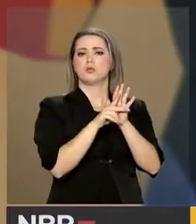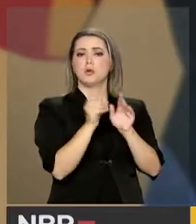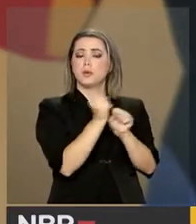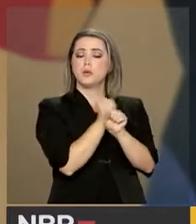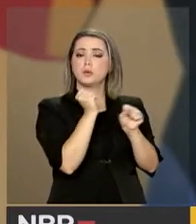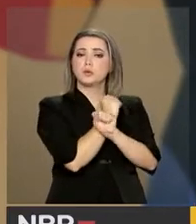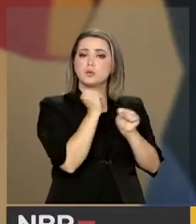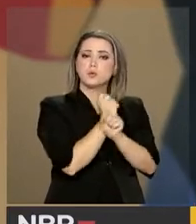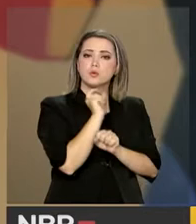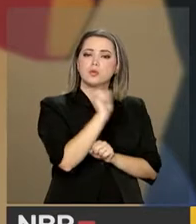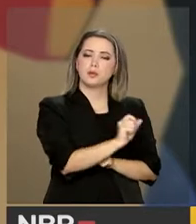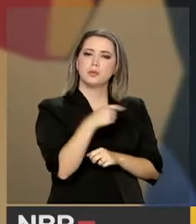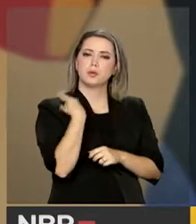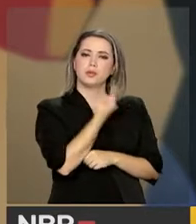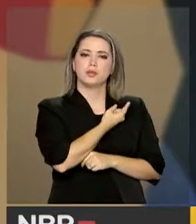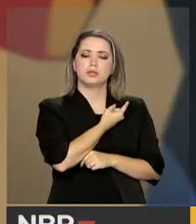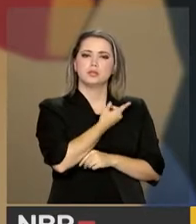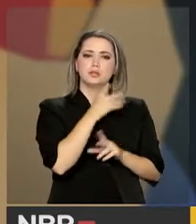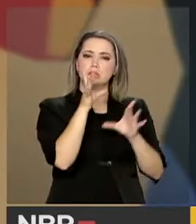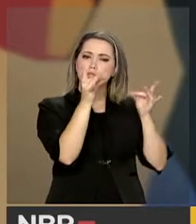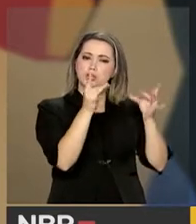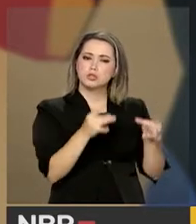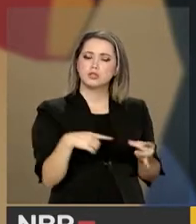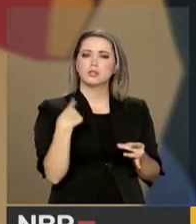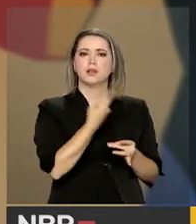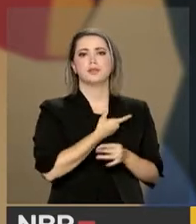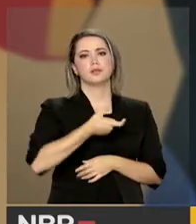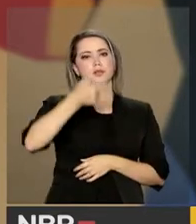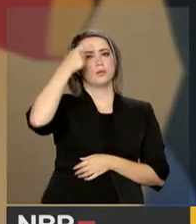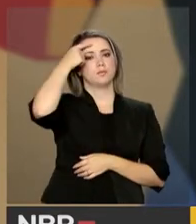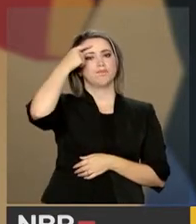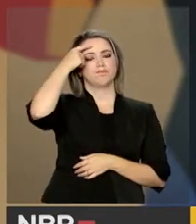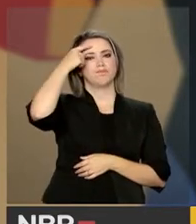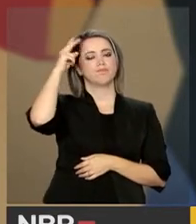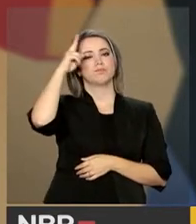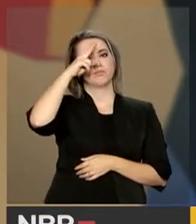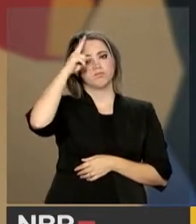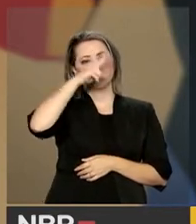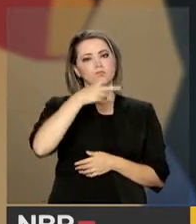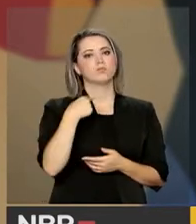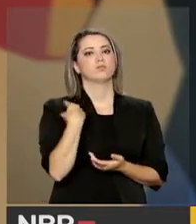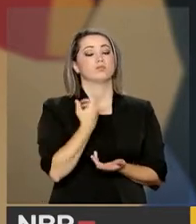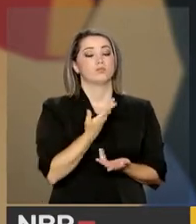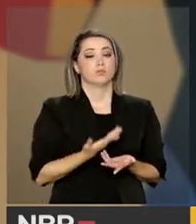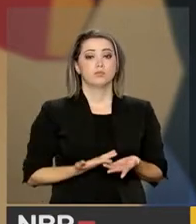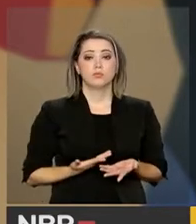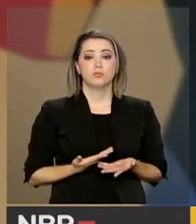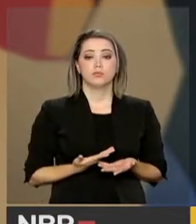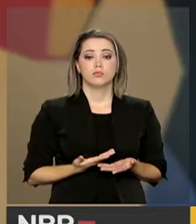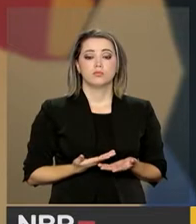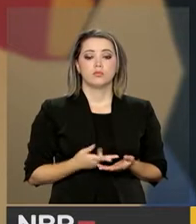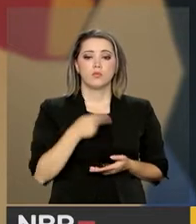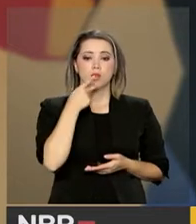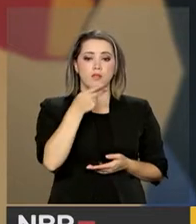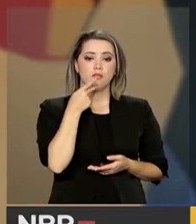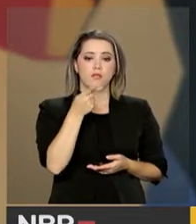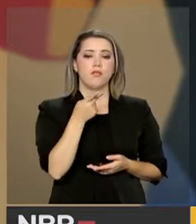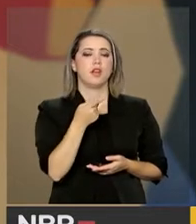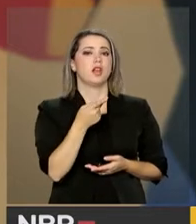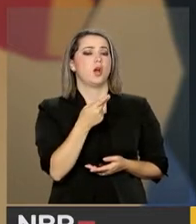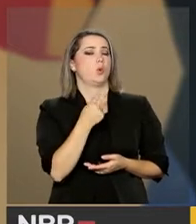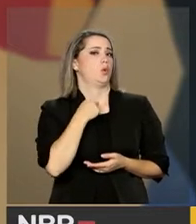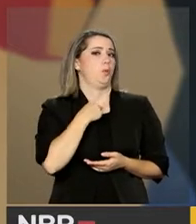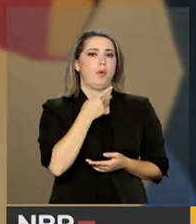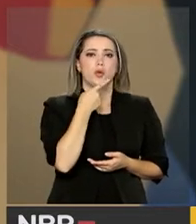construída por aquilo que a gente destaca dentro da nossa memória, dentro dos nossos registros. Dizer o indizível